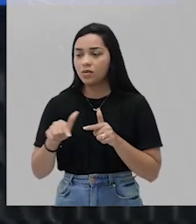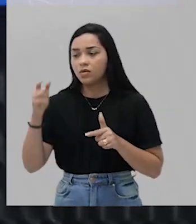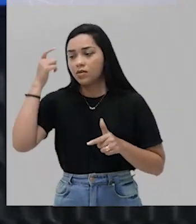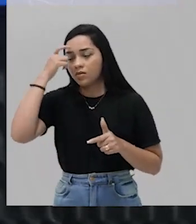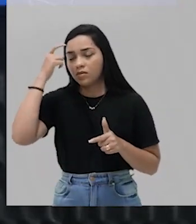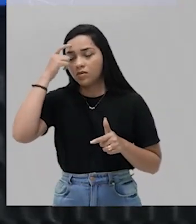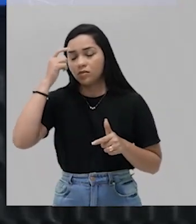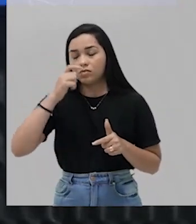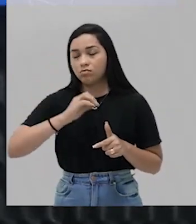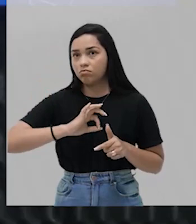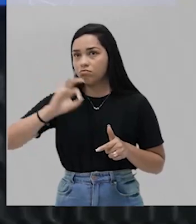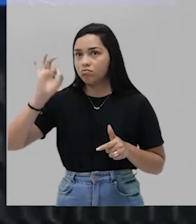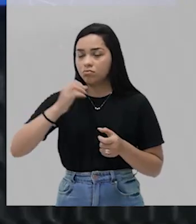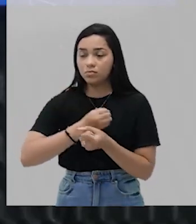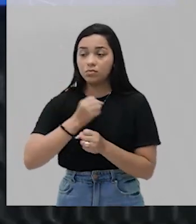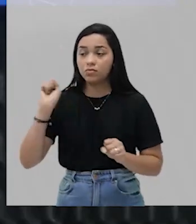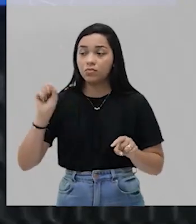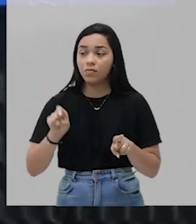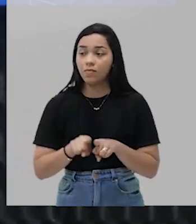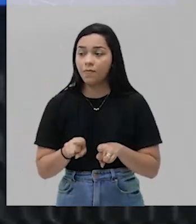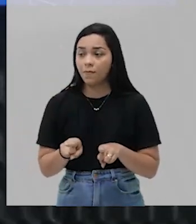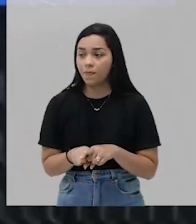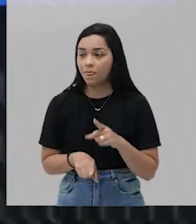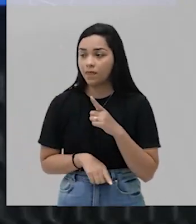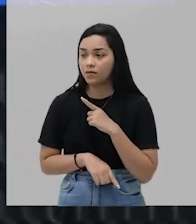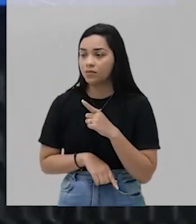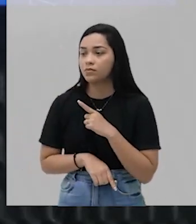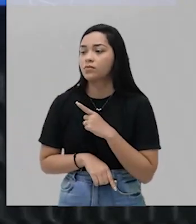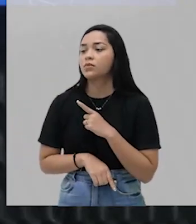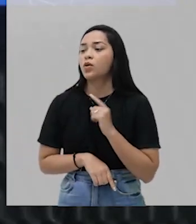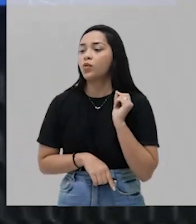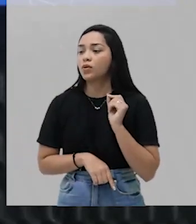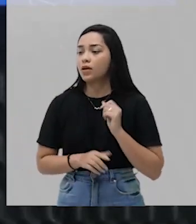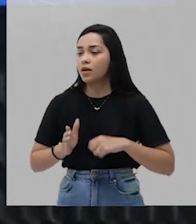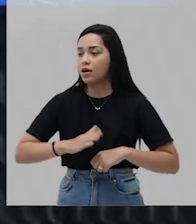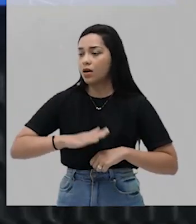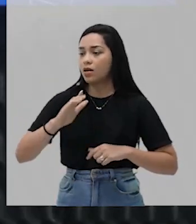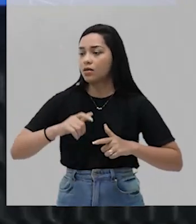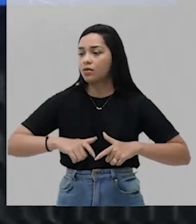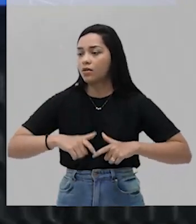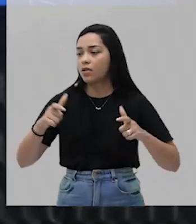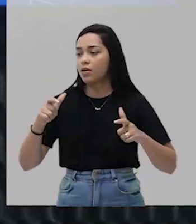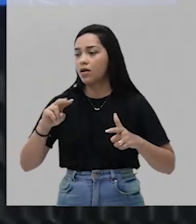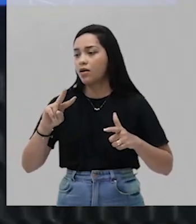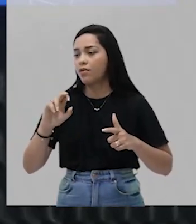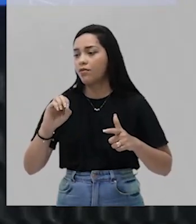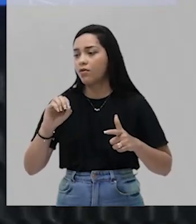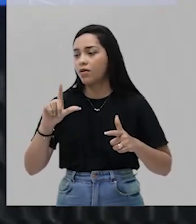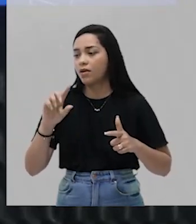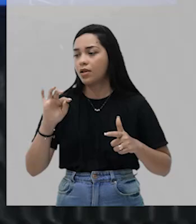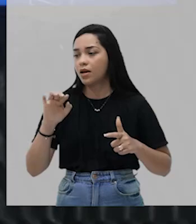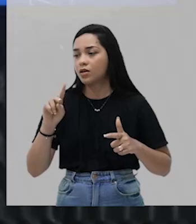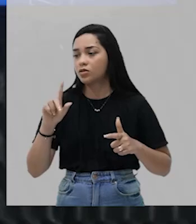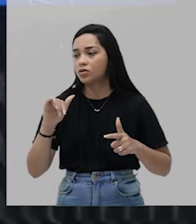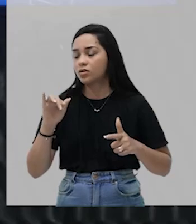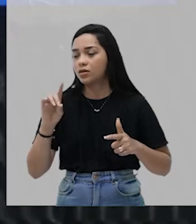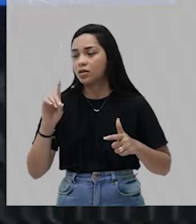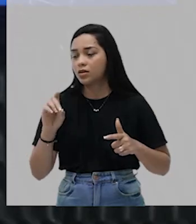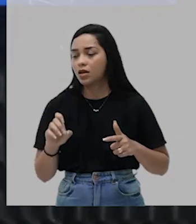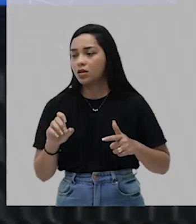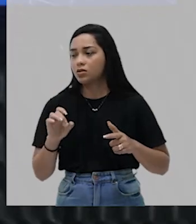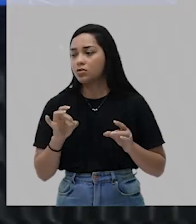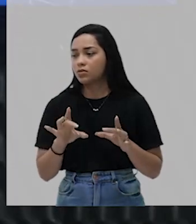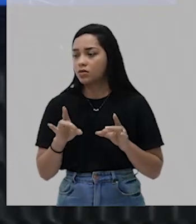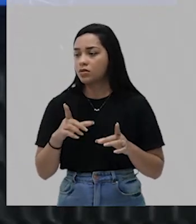de hiperinflação. Outra coisa, a década perdida é uma década da alta volatilidade do mercado. É uma